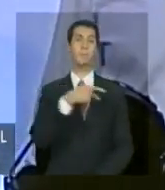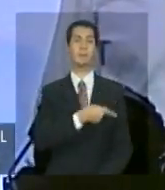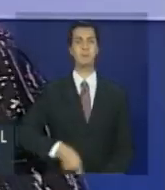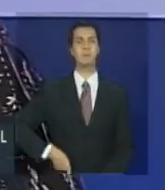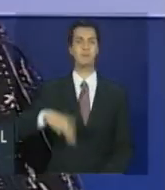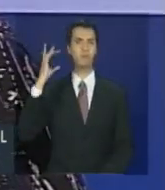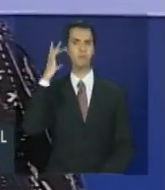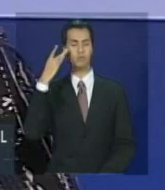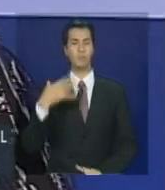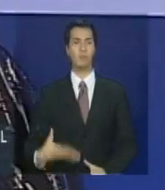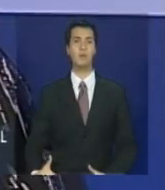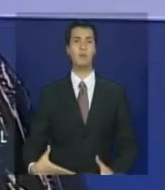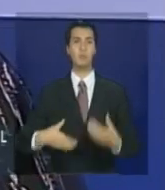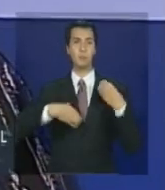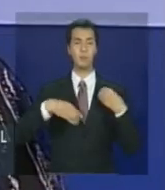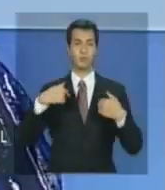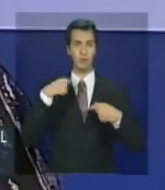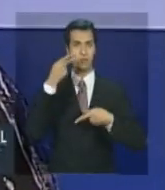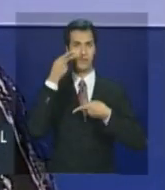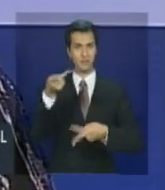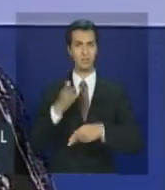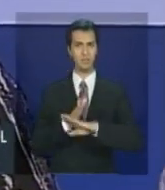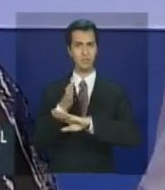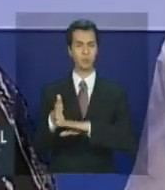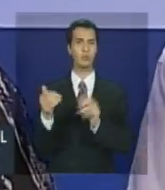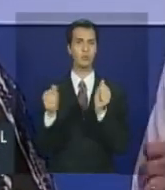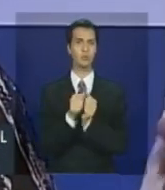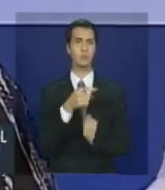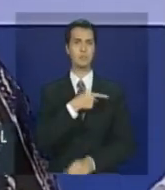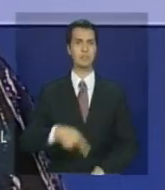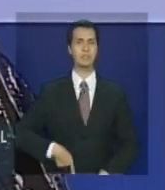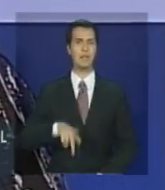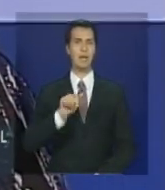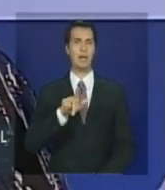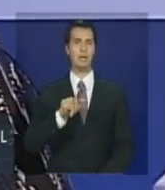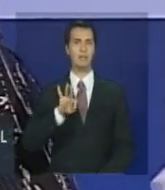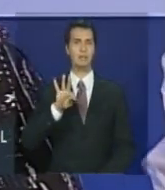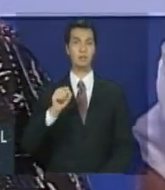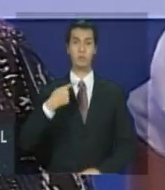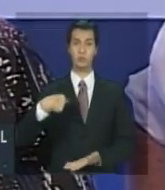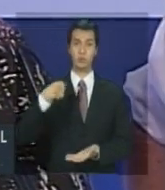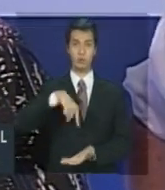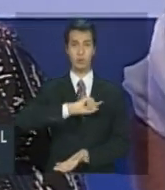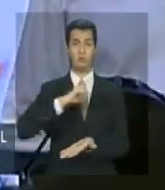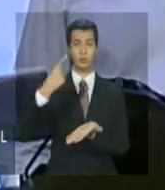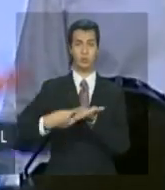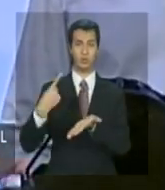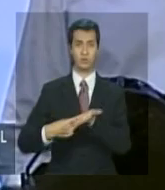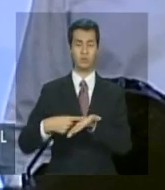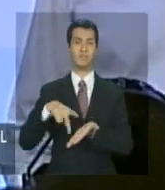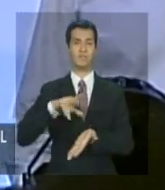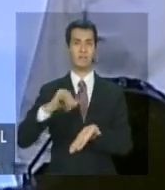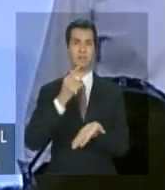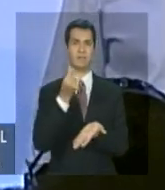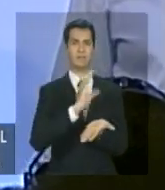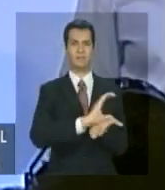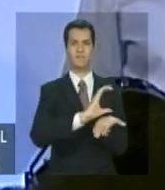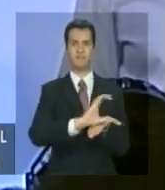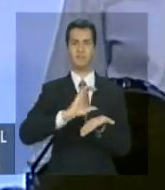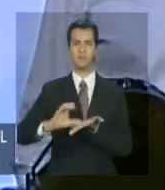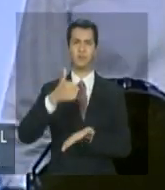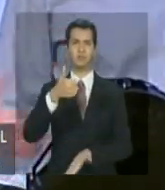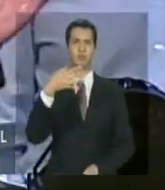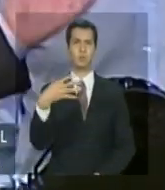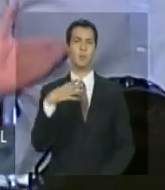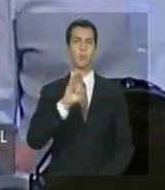assumir, eu estive visitando a senhora com o presidente Alerta, e a gente se comprometeu a fazer investimentos de mais de 24 bilhões de